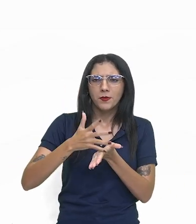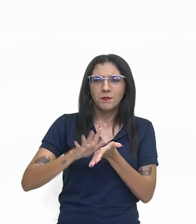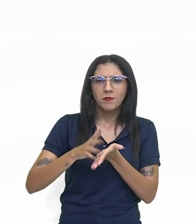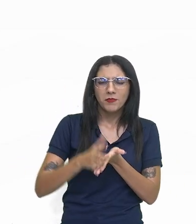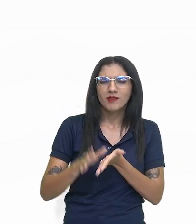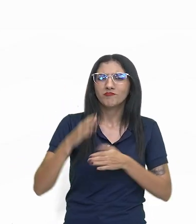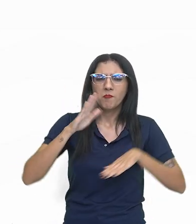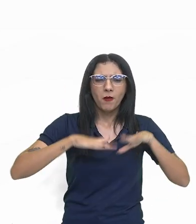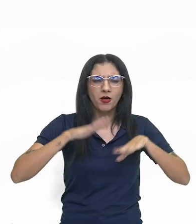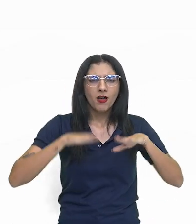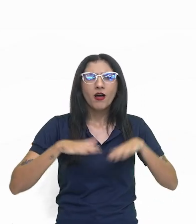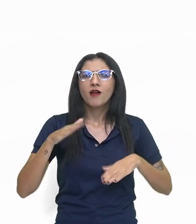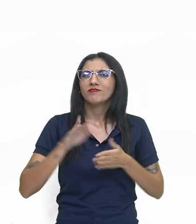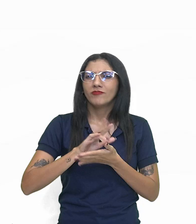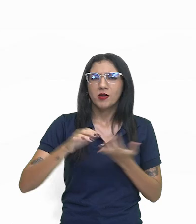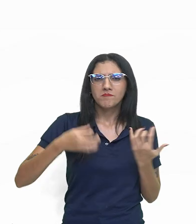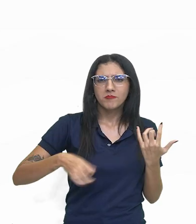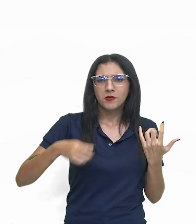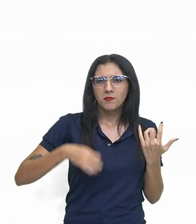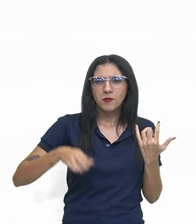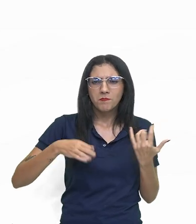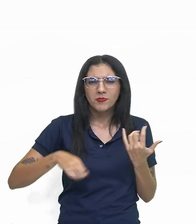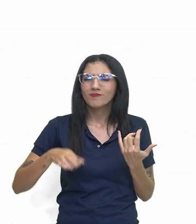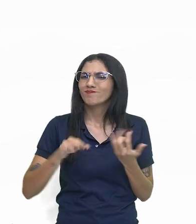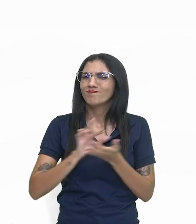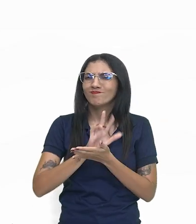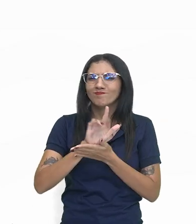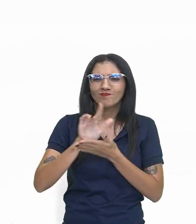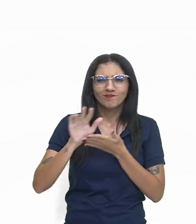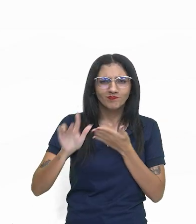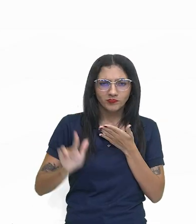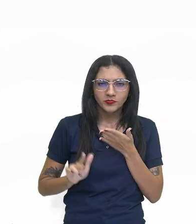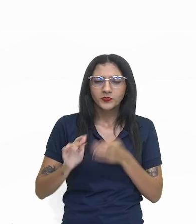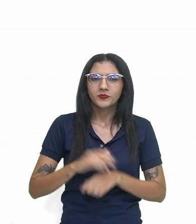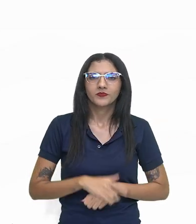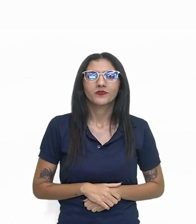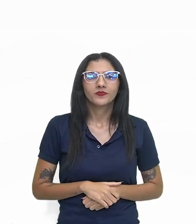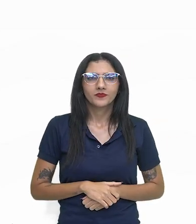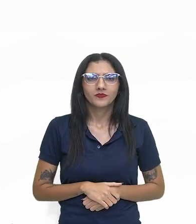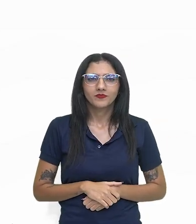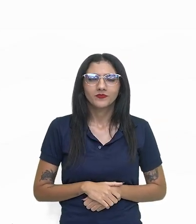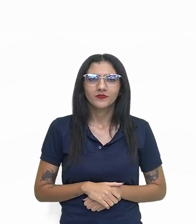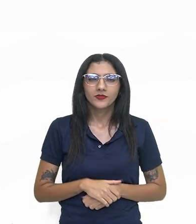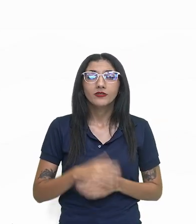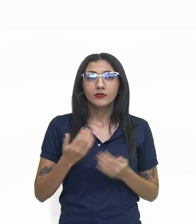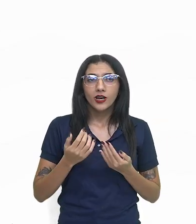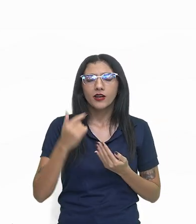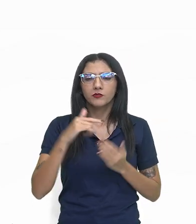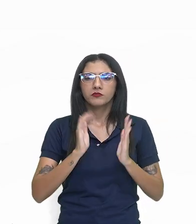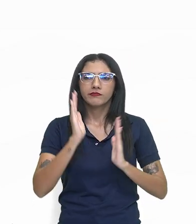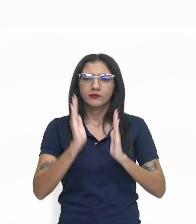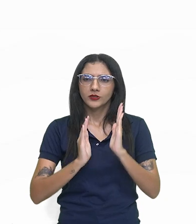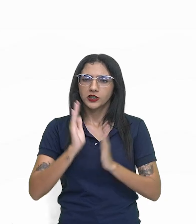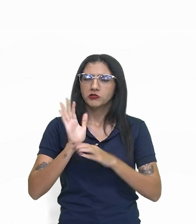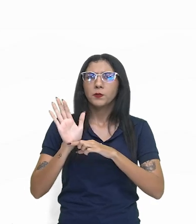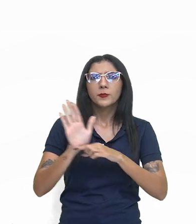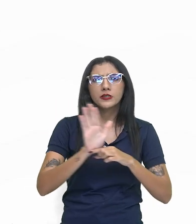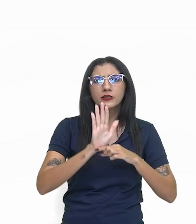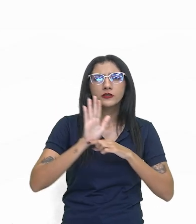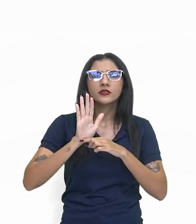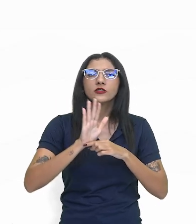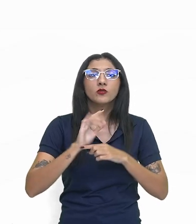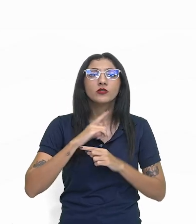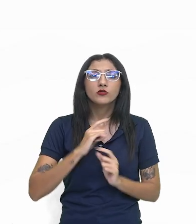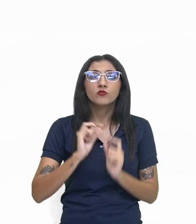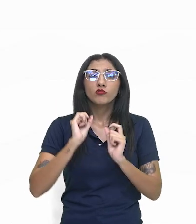maracás, pandeiros, violões, cavaquinhos e rabecas. E ali, durante as suas apresentações, vão fazer